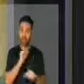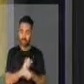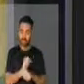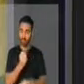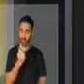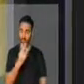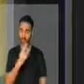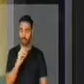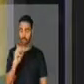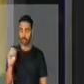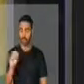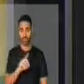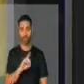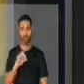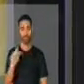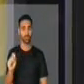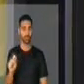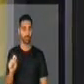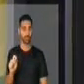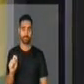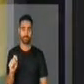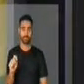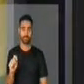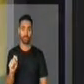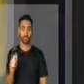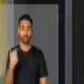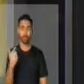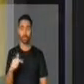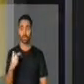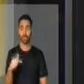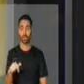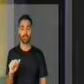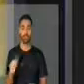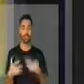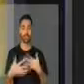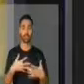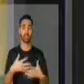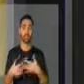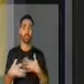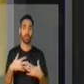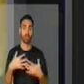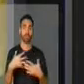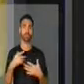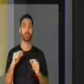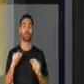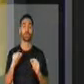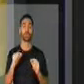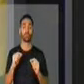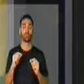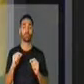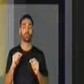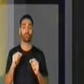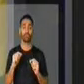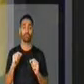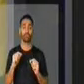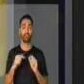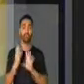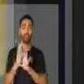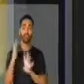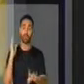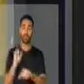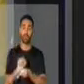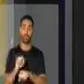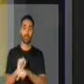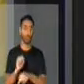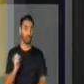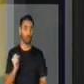A questão da pouca transparência também nas filas de espera, e aí a gente recebeu com muita